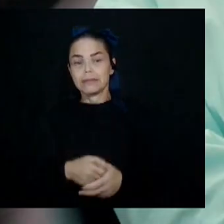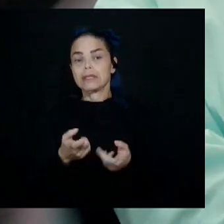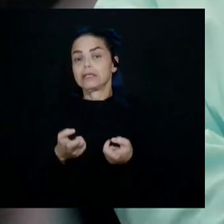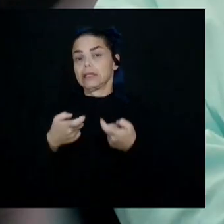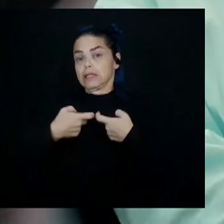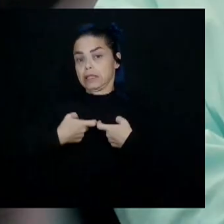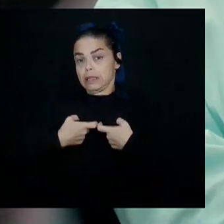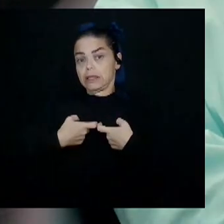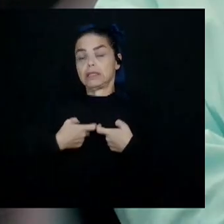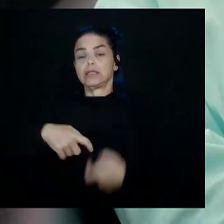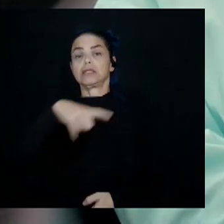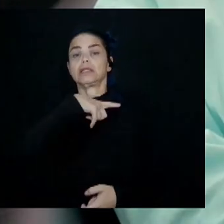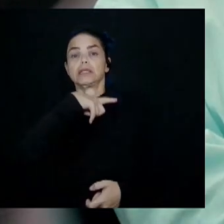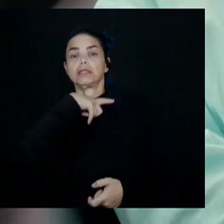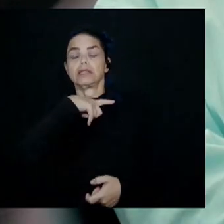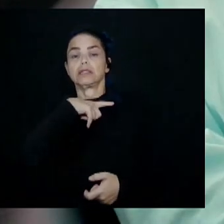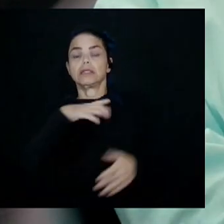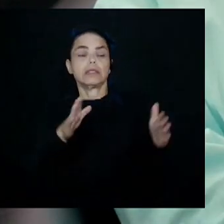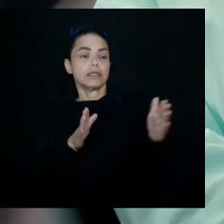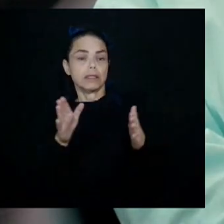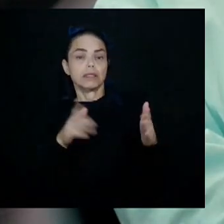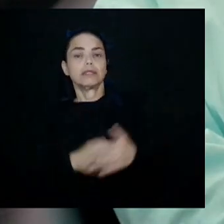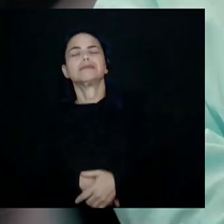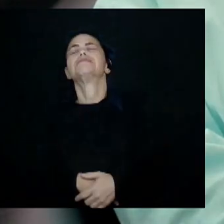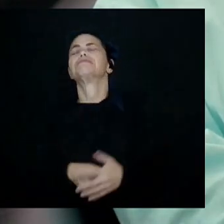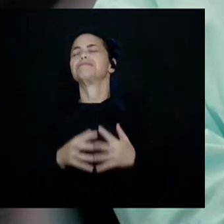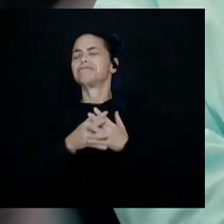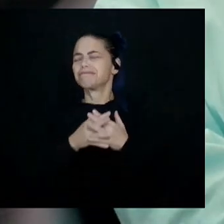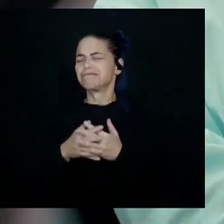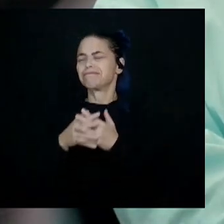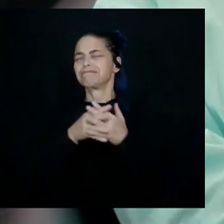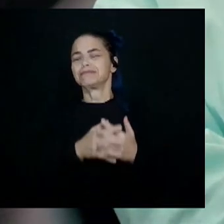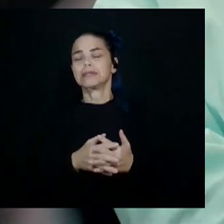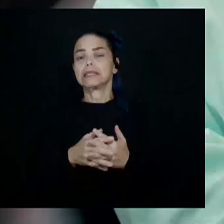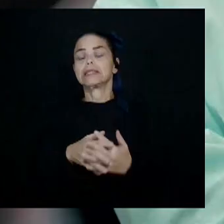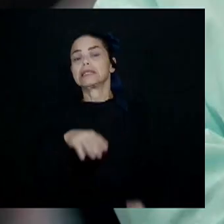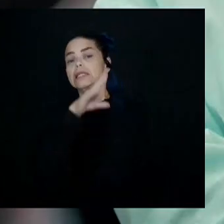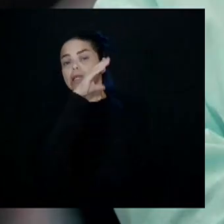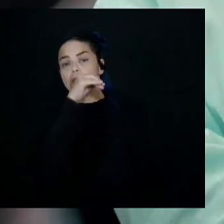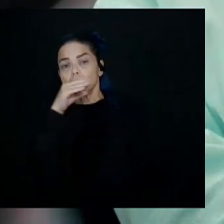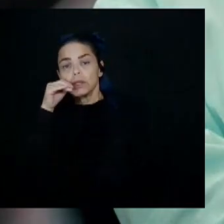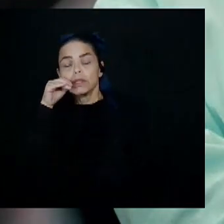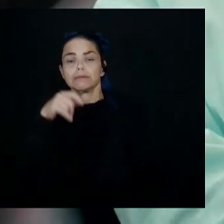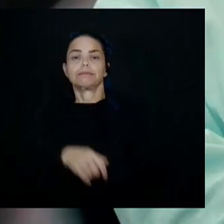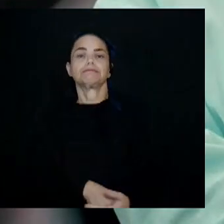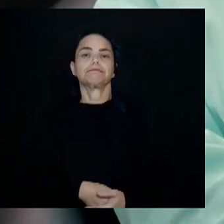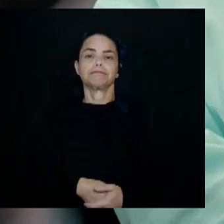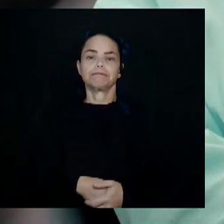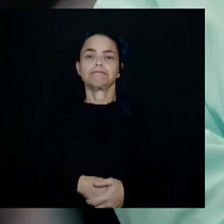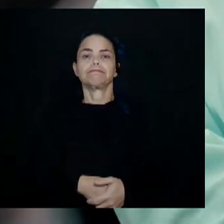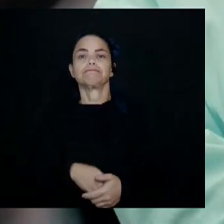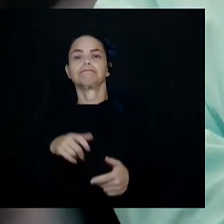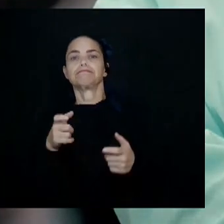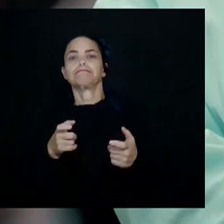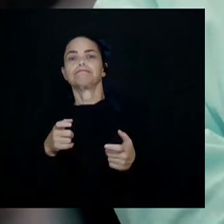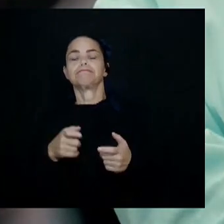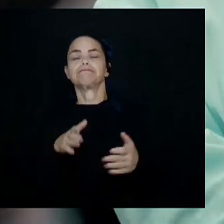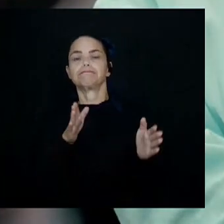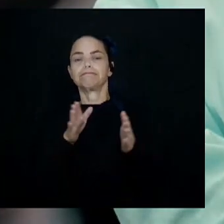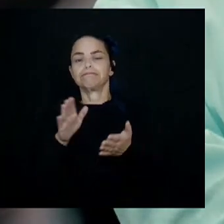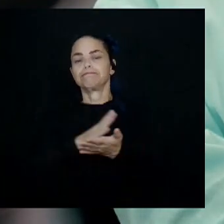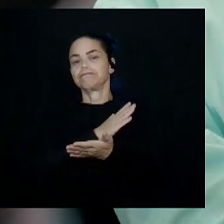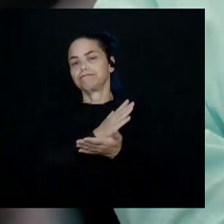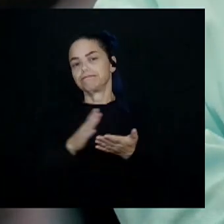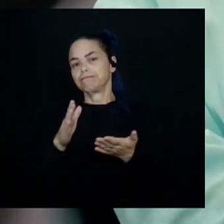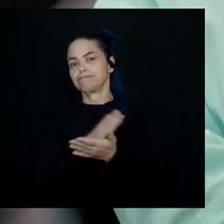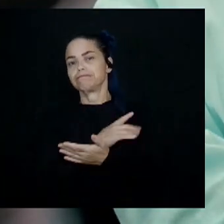temos uma fase, não é, Viviane, muito da adolescência, que é aquela fase que alguns adolescentes